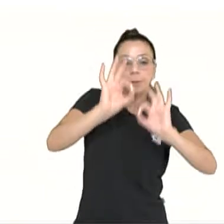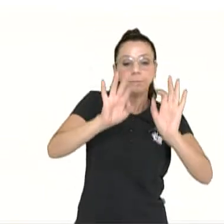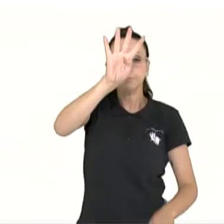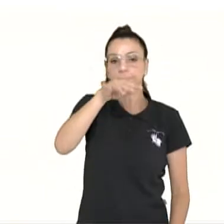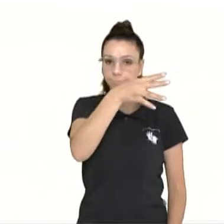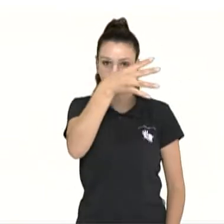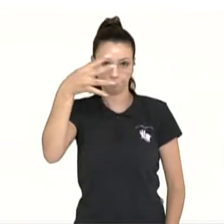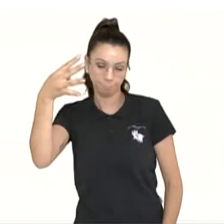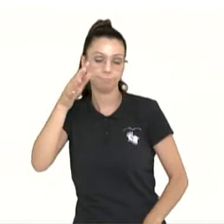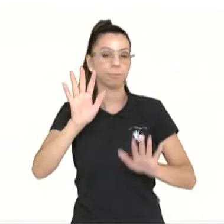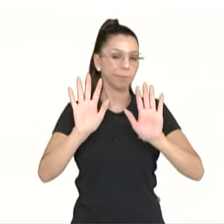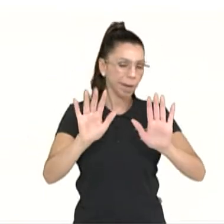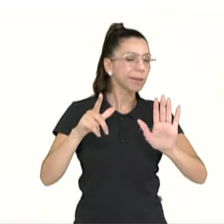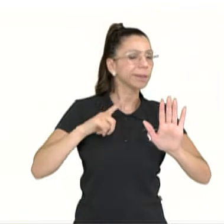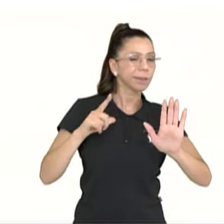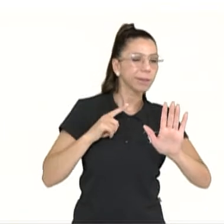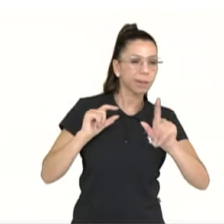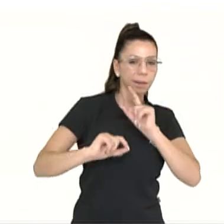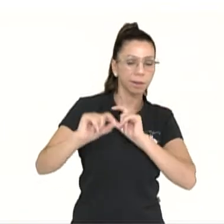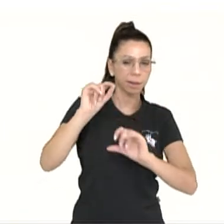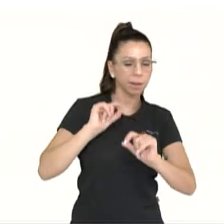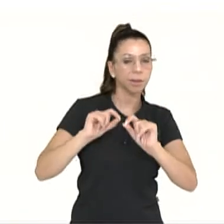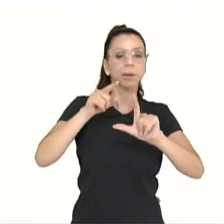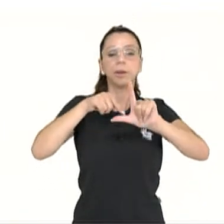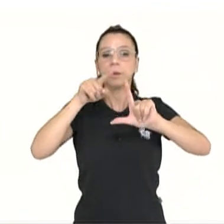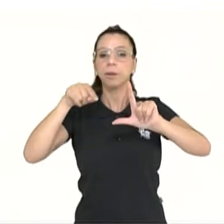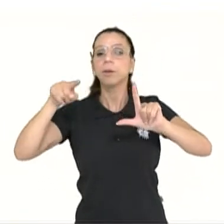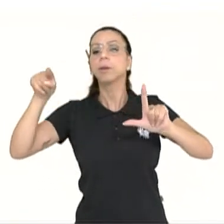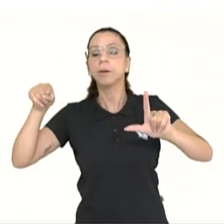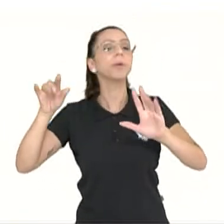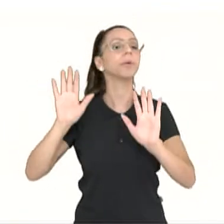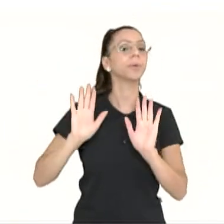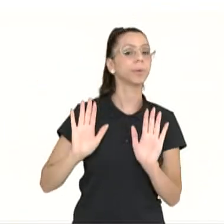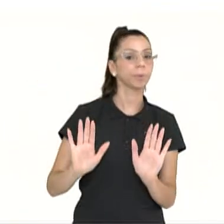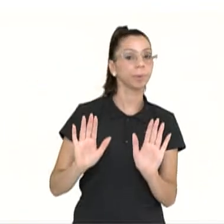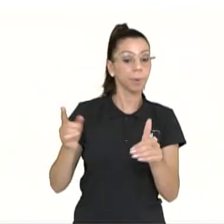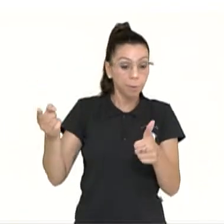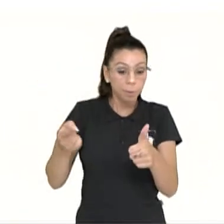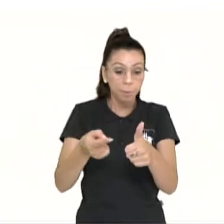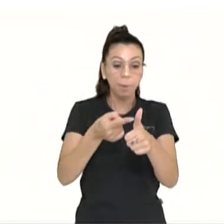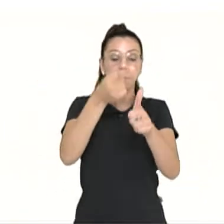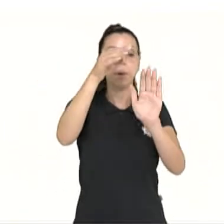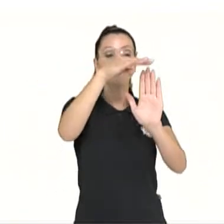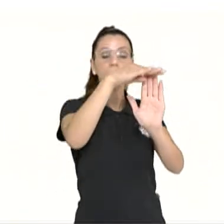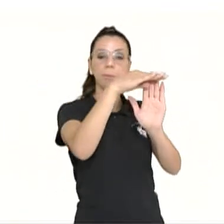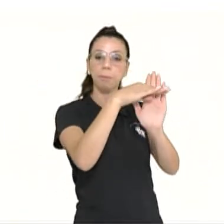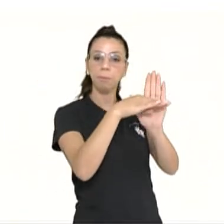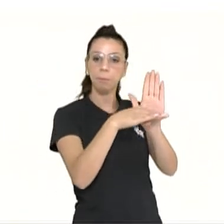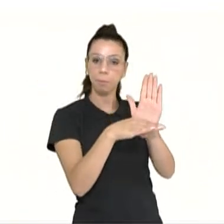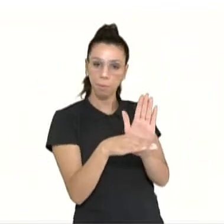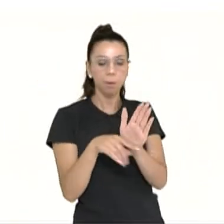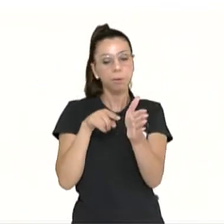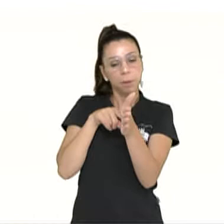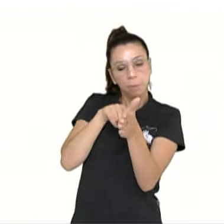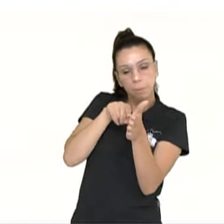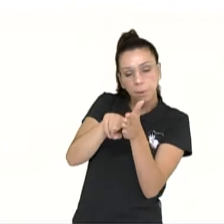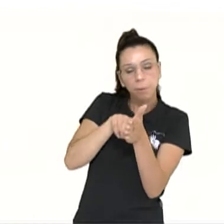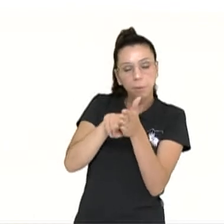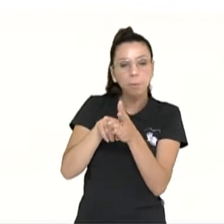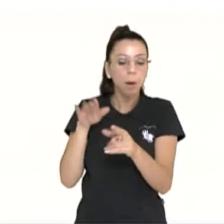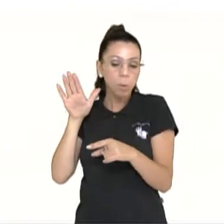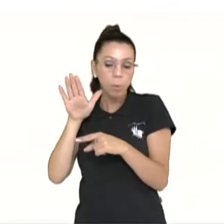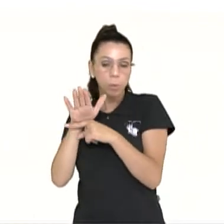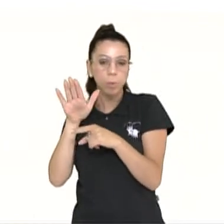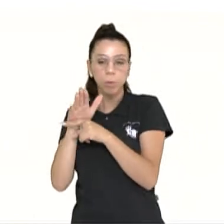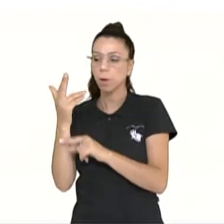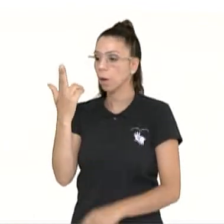tabela. Como nós estamos trabalhando com estatística, nosso primeiro passo como estatístico para poder ajudar esse